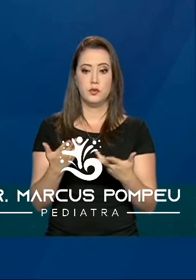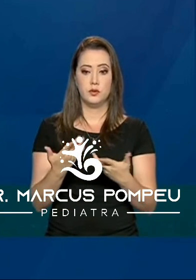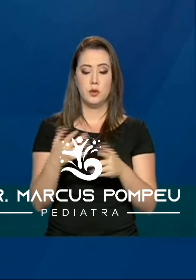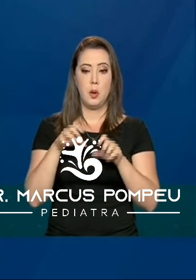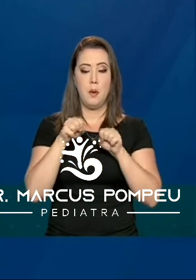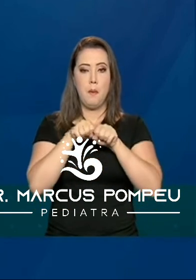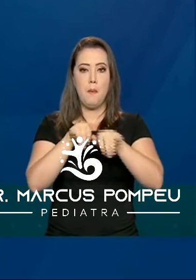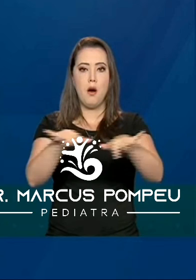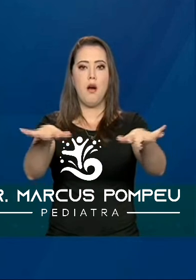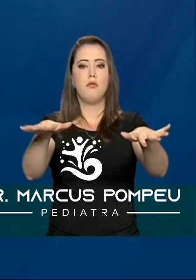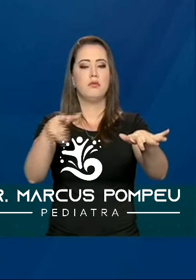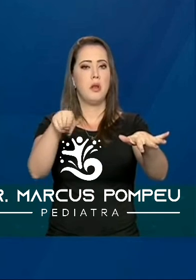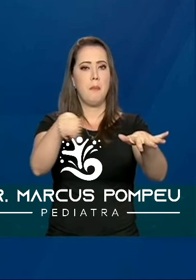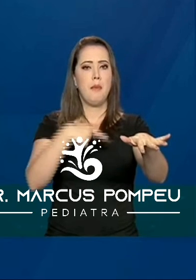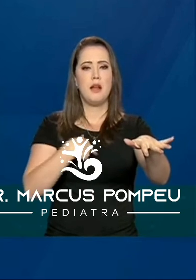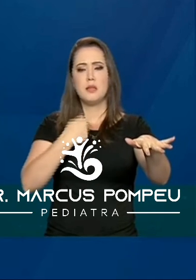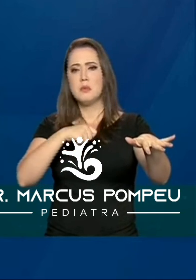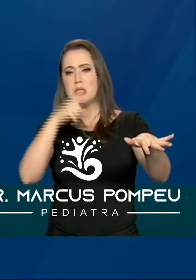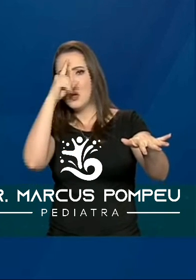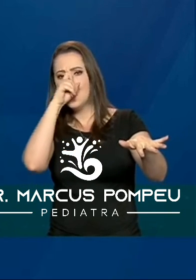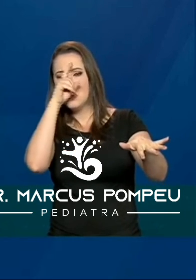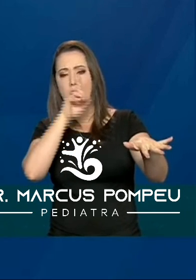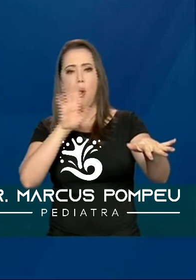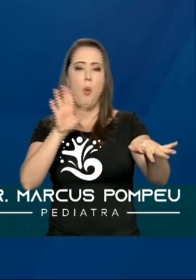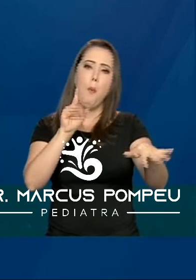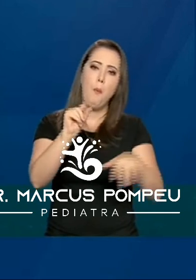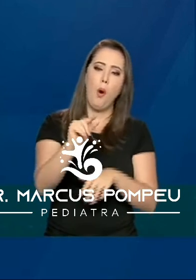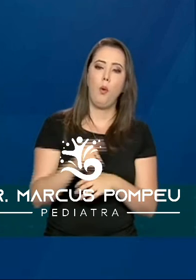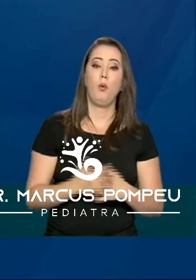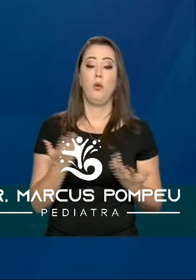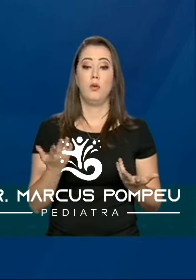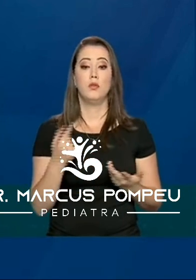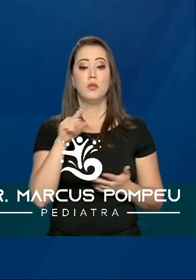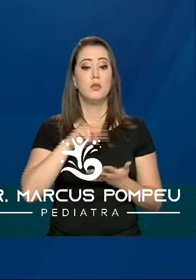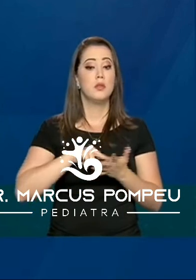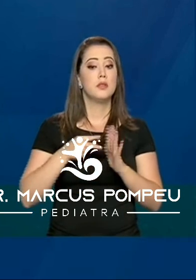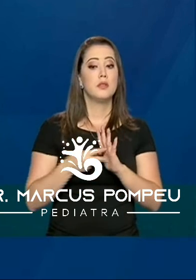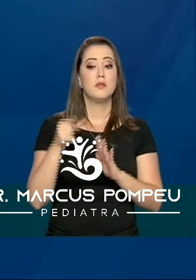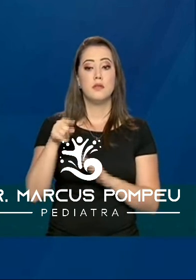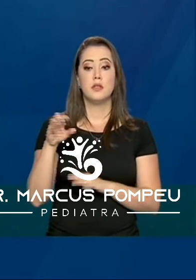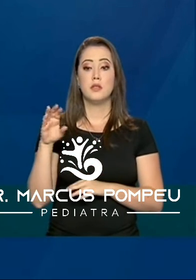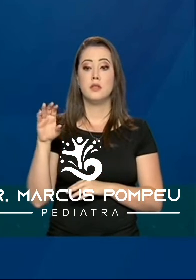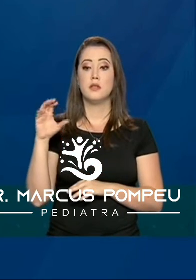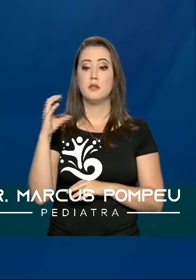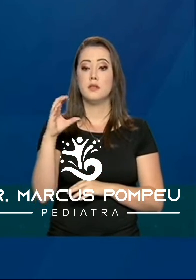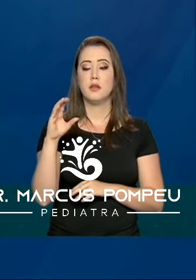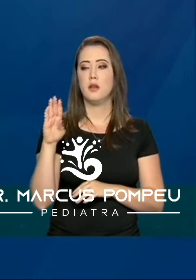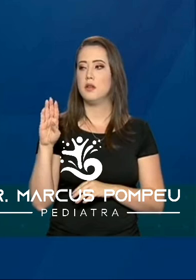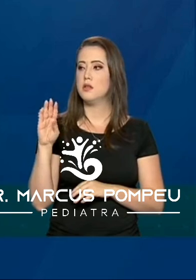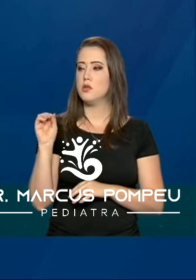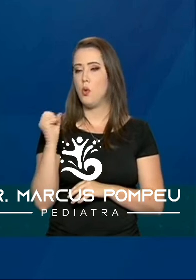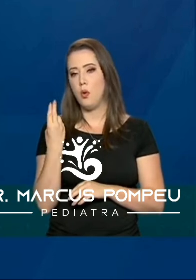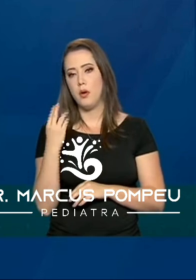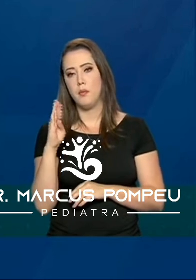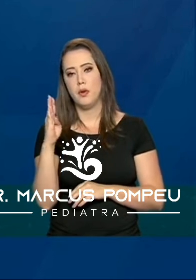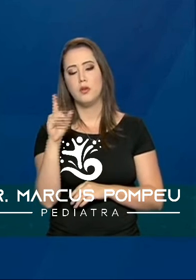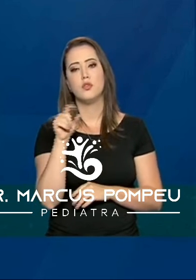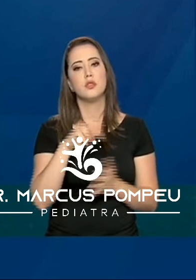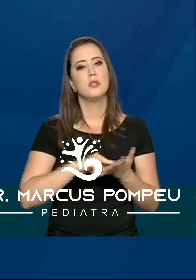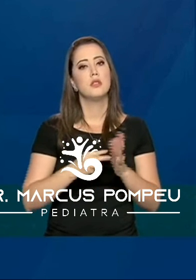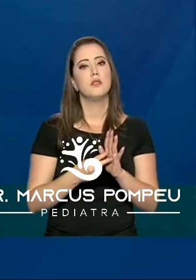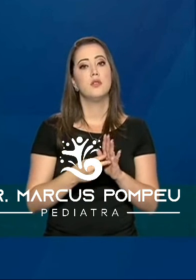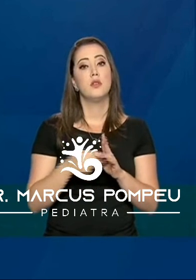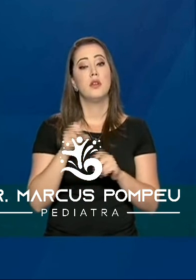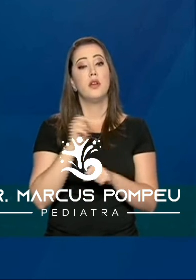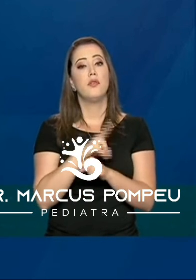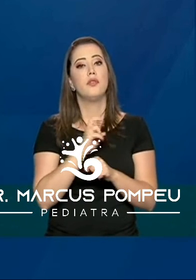transmissibilidade, mas pouca infectividade. Sabe o que significa em ciência isso? Sabe o que significa isso em biologia molecular? Significa que o vírus perdeu a força. E